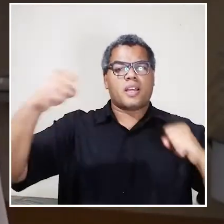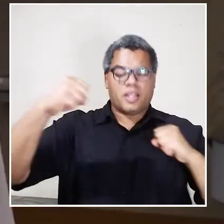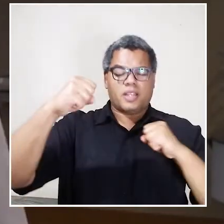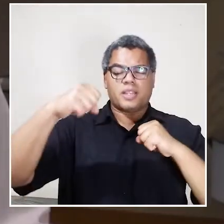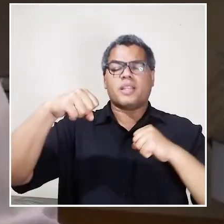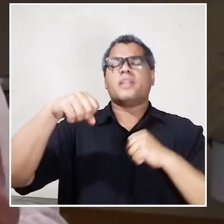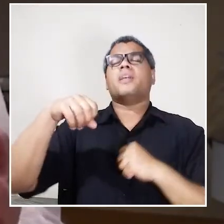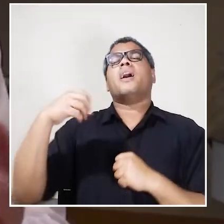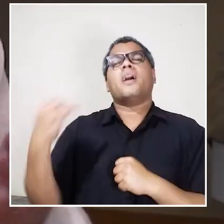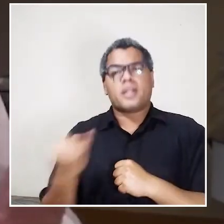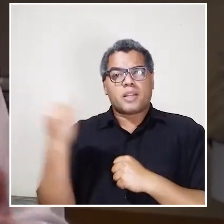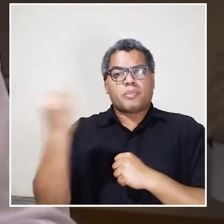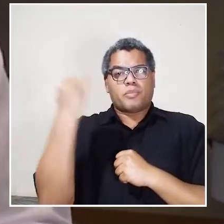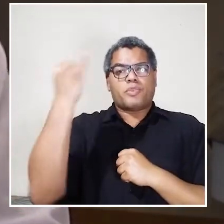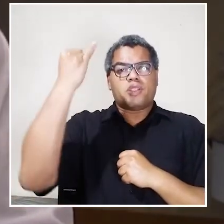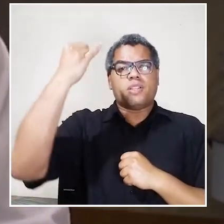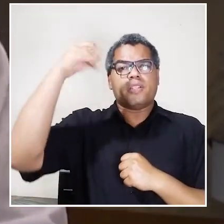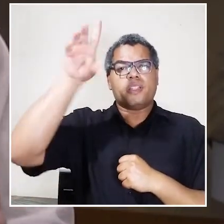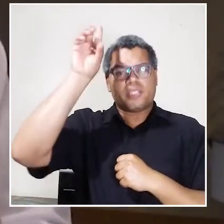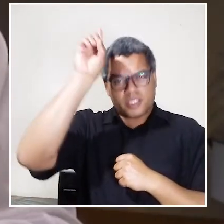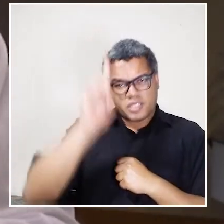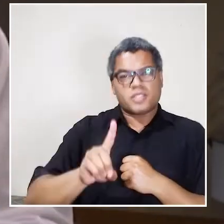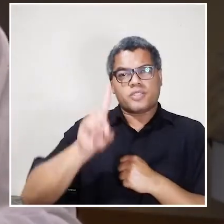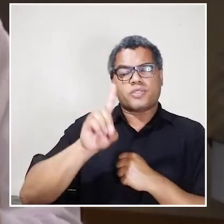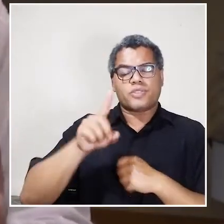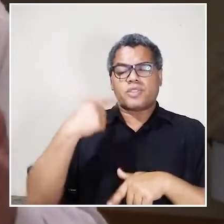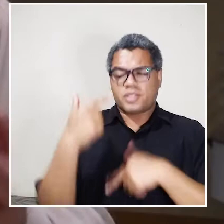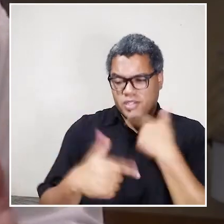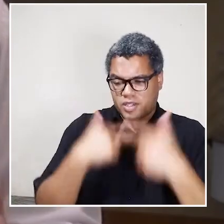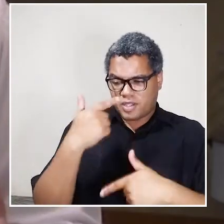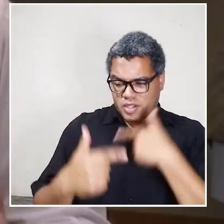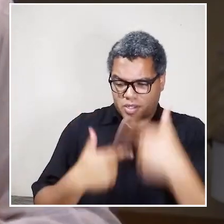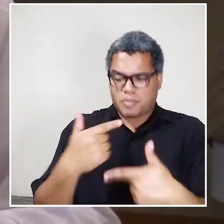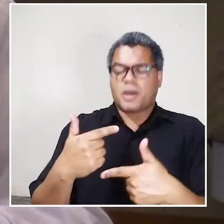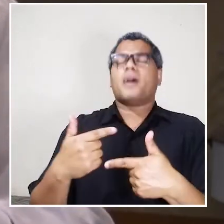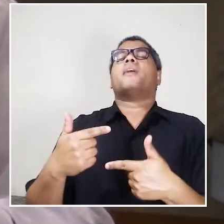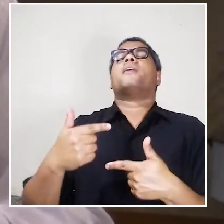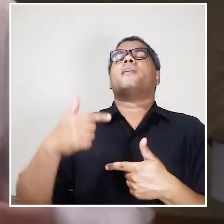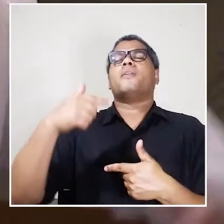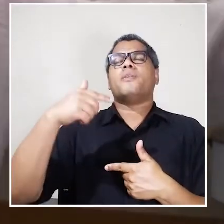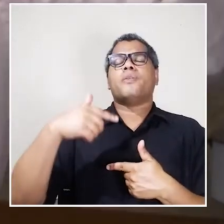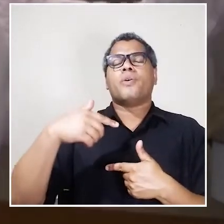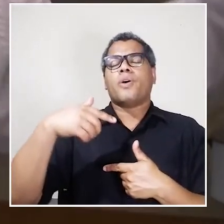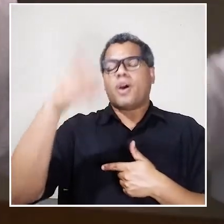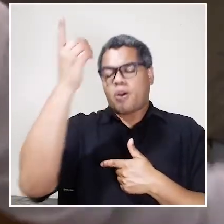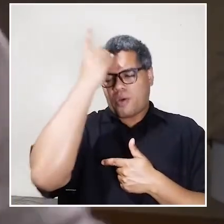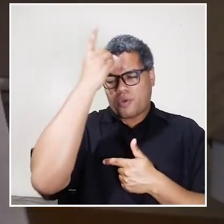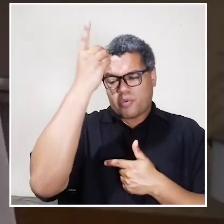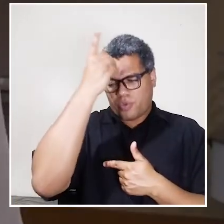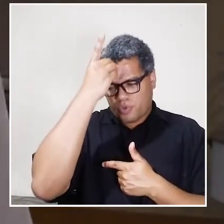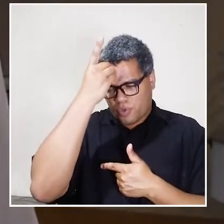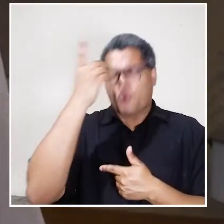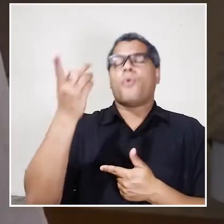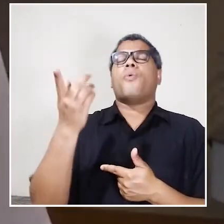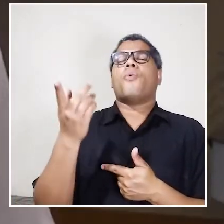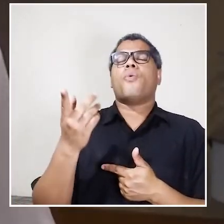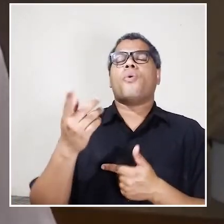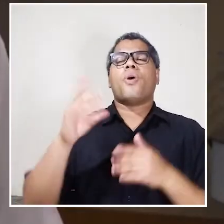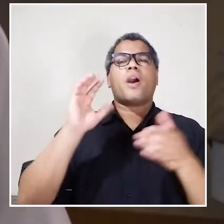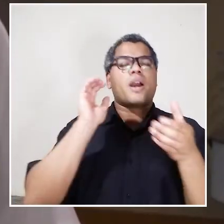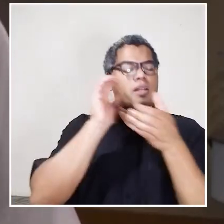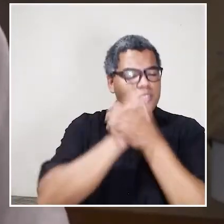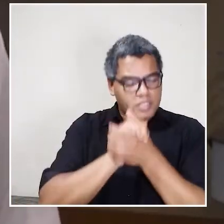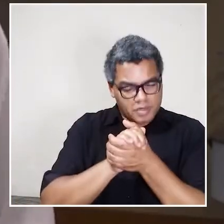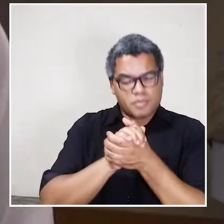nossa vida, como vocação, trabalho, vida afetiva, encaminhamentos dos grandes projetos da nossa